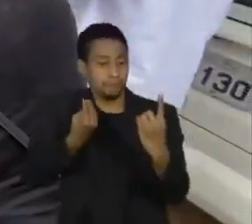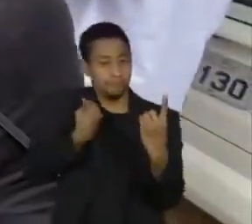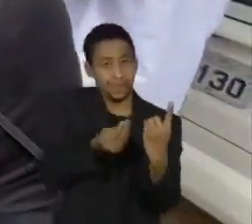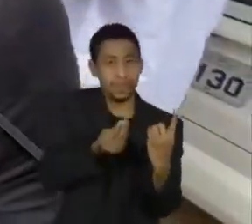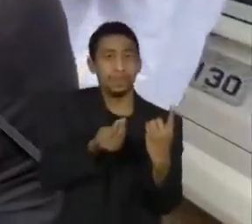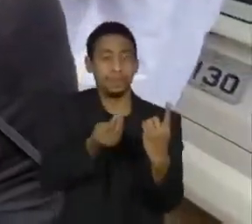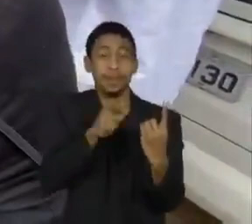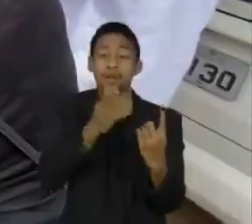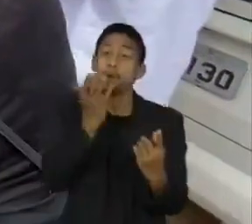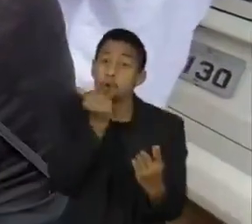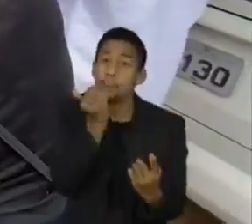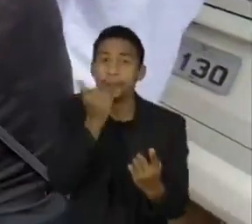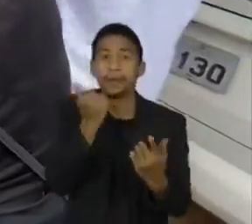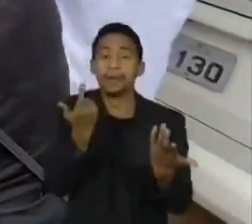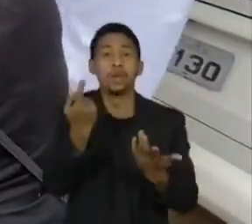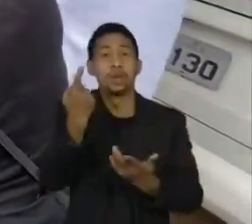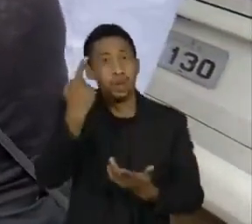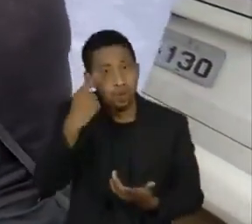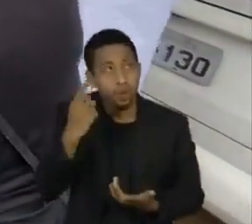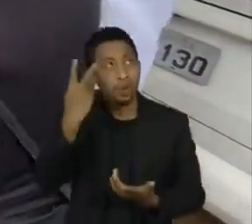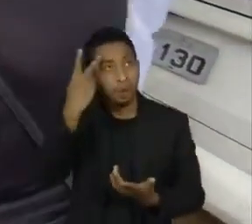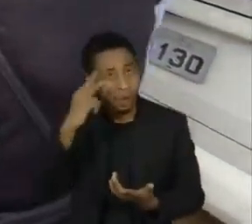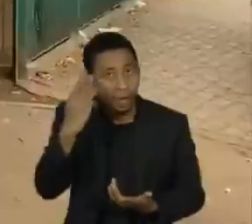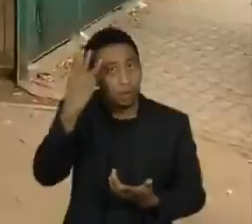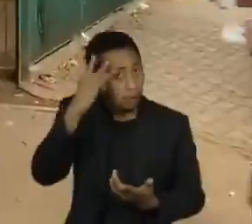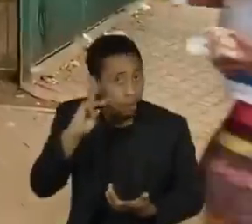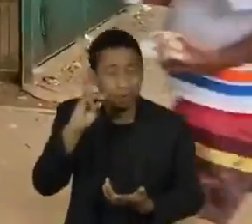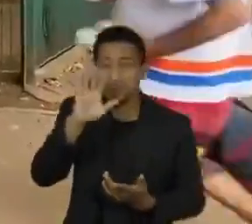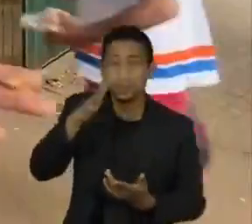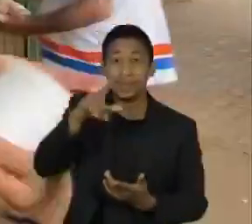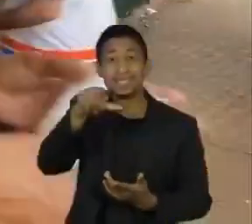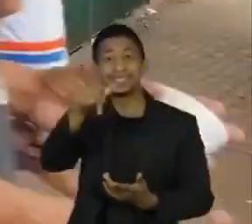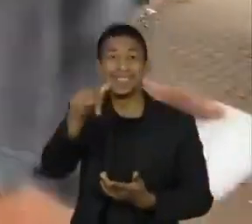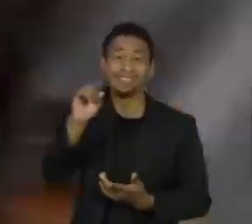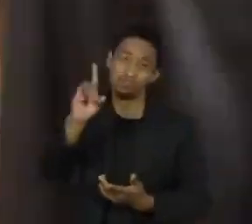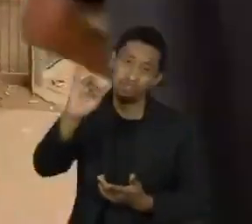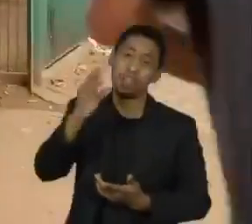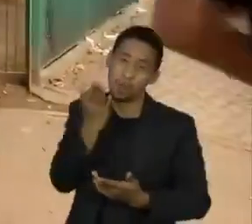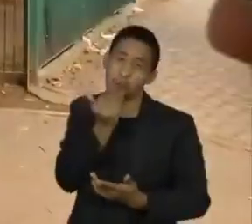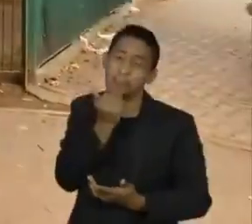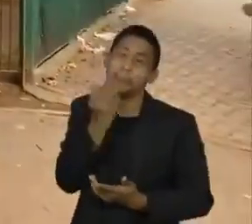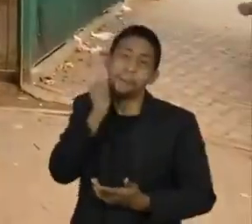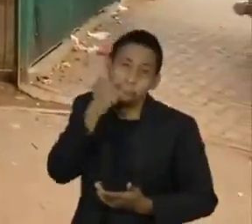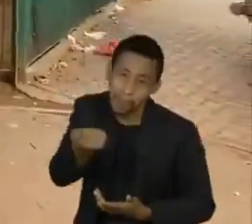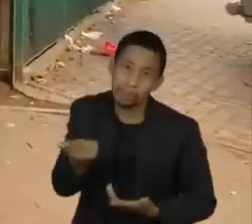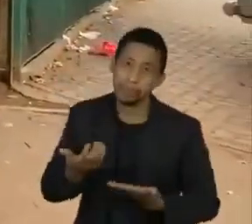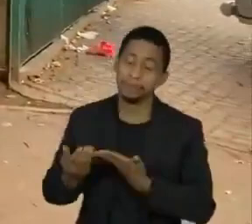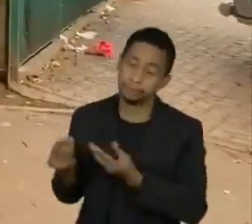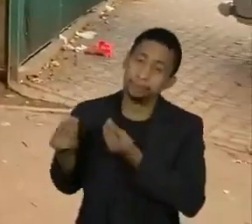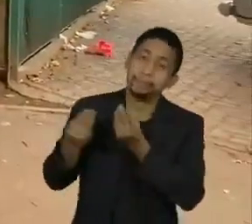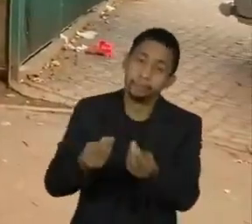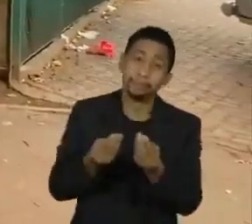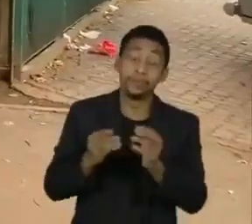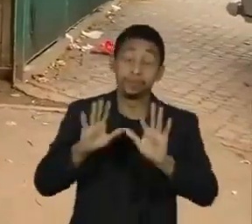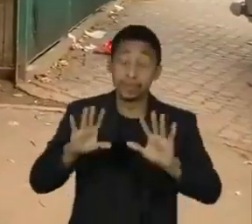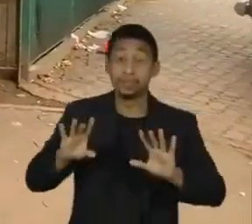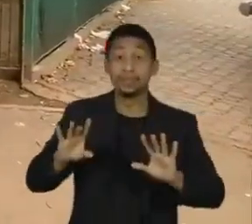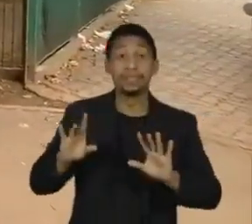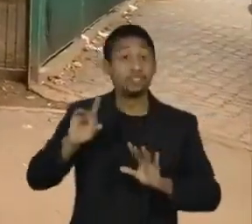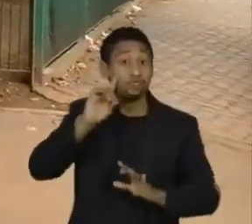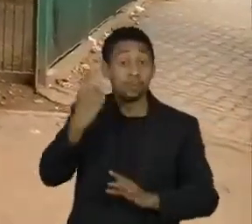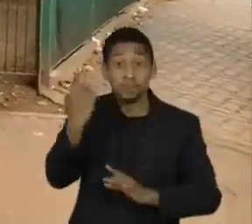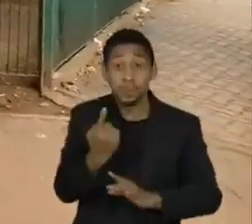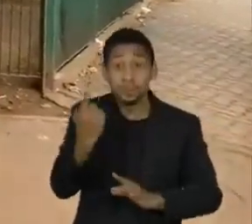daqui 3 dias, porque se ele tiver embaladinho, ele dura 7 dias. A ação ganha ainda mais importância simbólica neste 1º de dezembro,